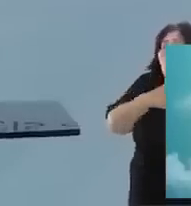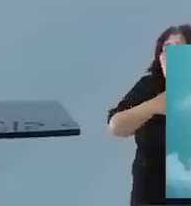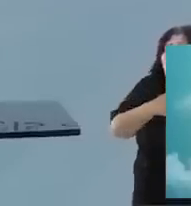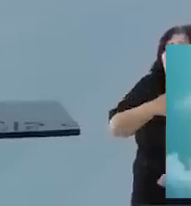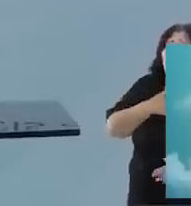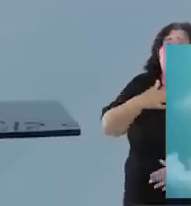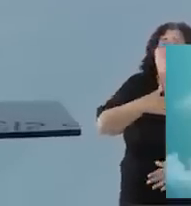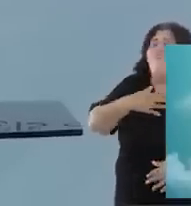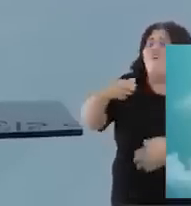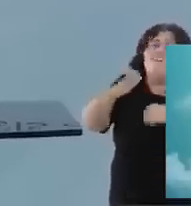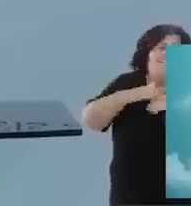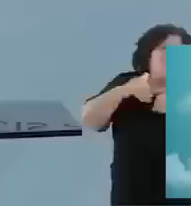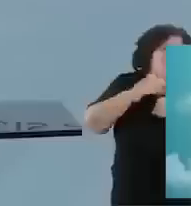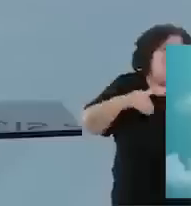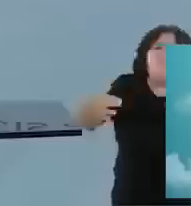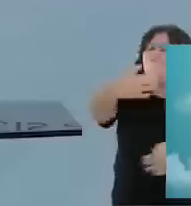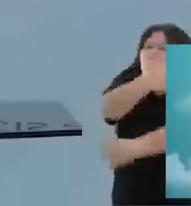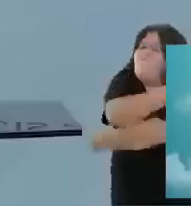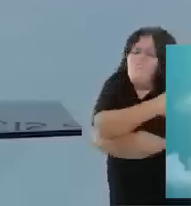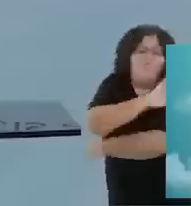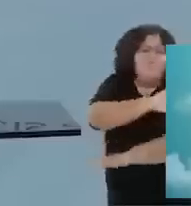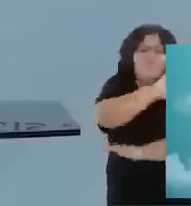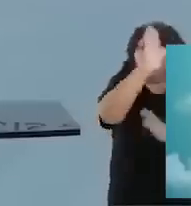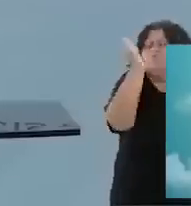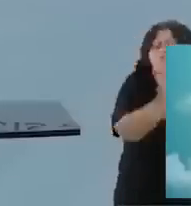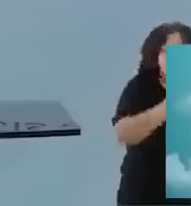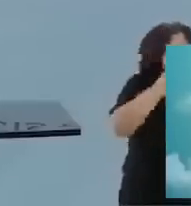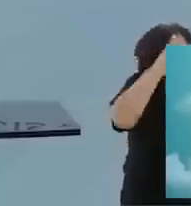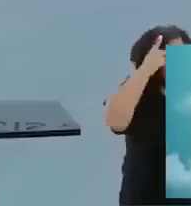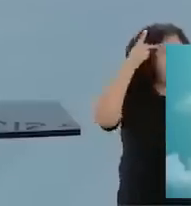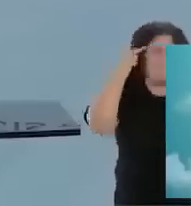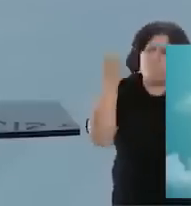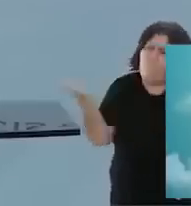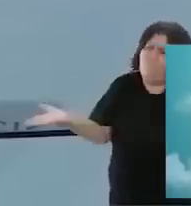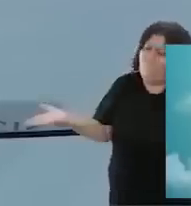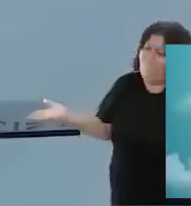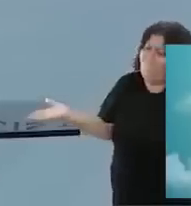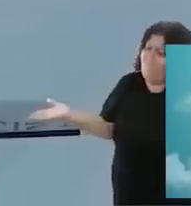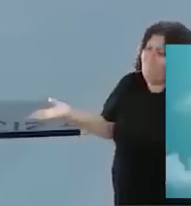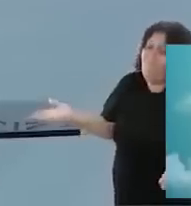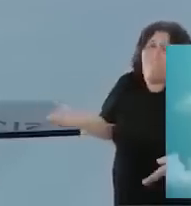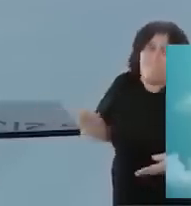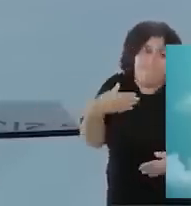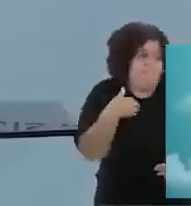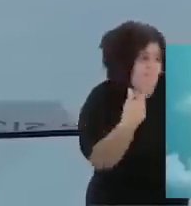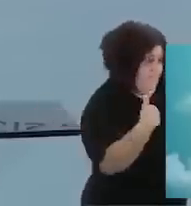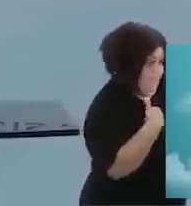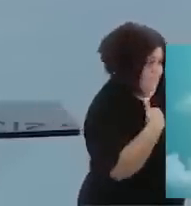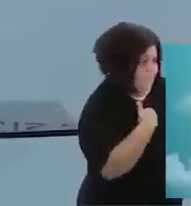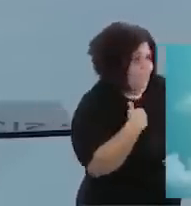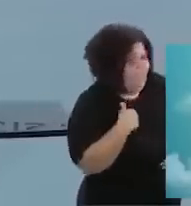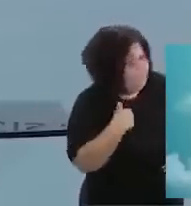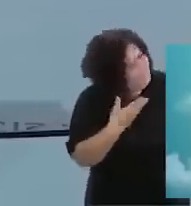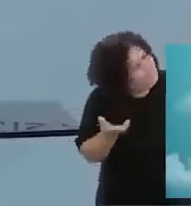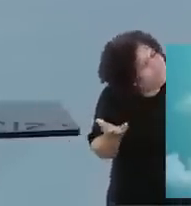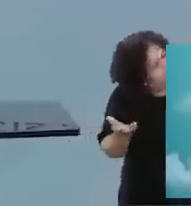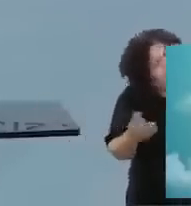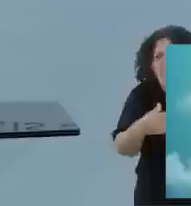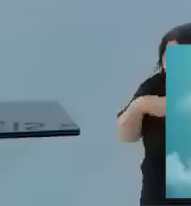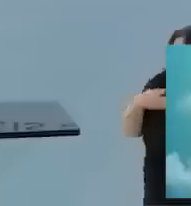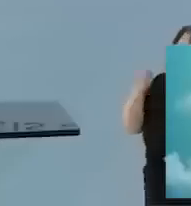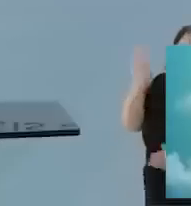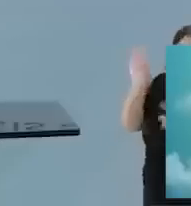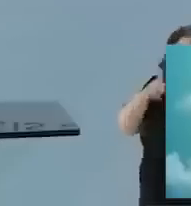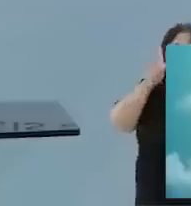rua. Não dá para mim esse negócio, não. Dá não. Então eu vou prometer ao senhor, eu vou procurar